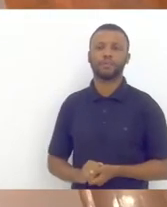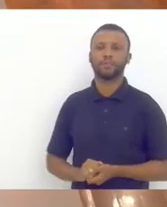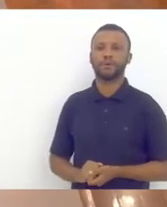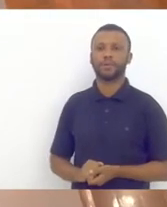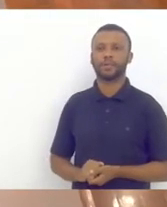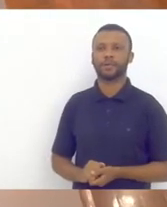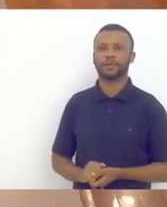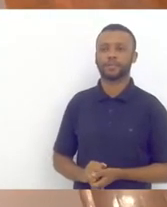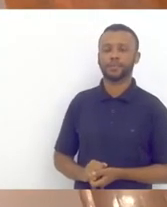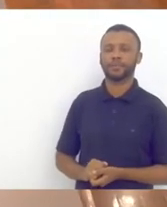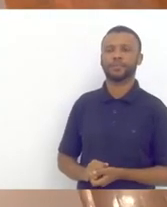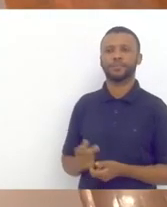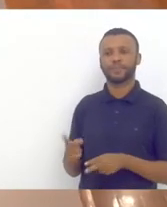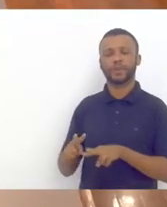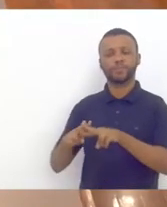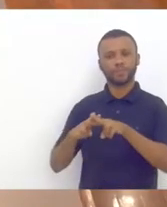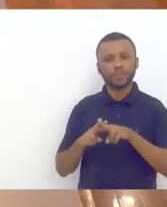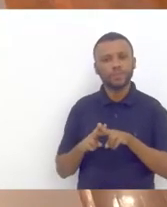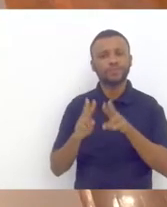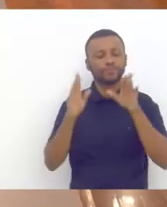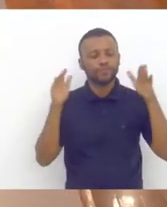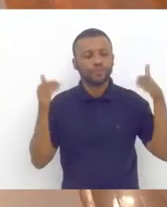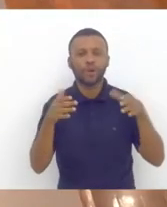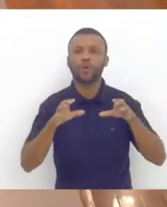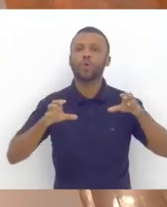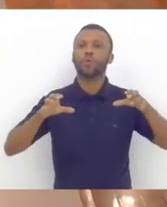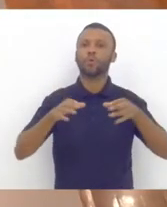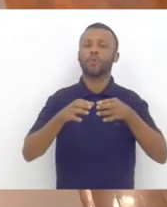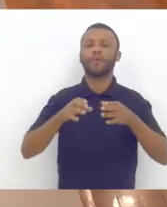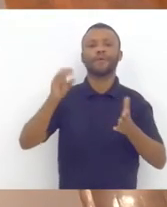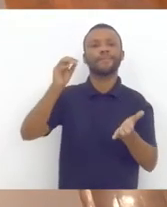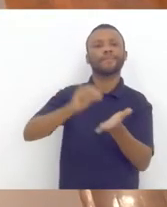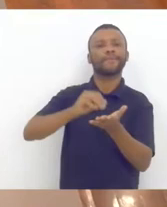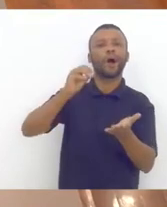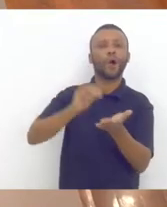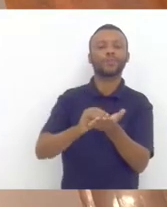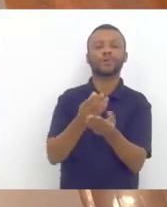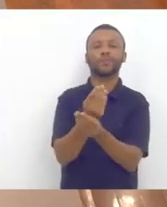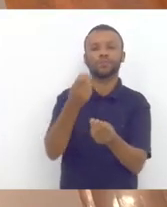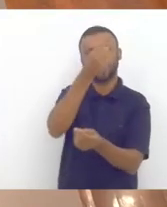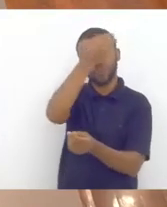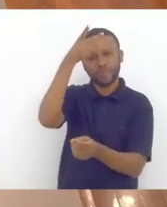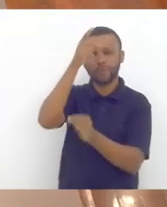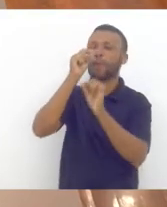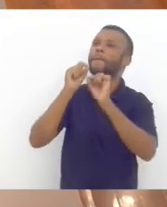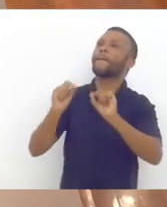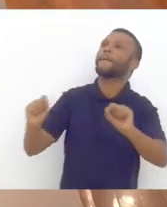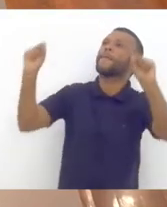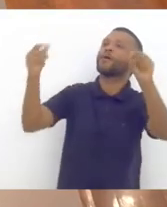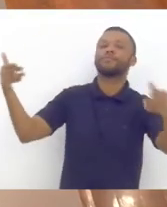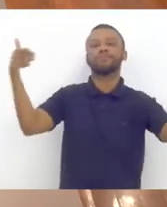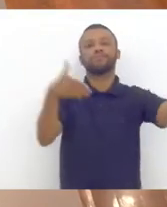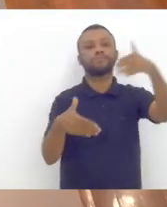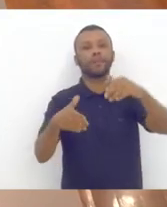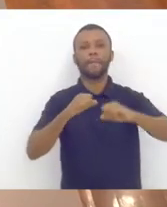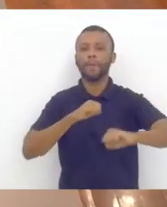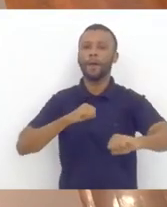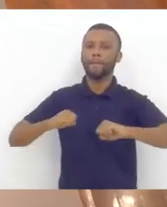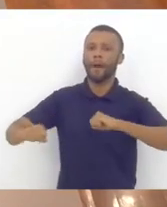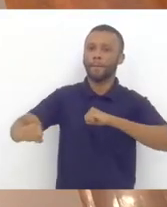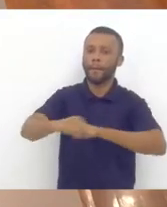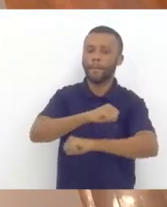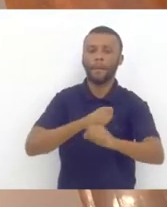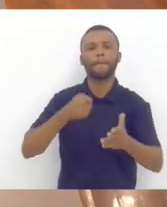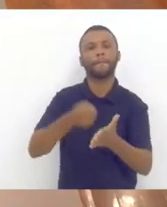por isso do meu assombro de não estar em peso aqui, de esses municípios não estarem aqui lutando, especialmente os